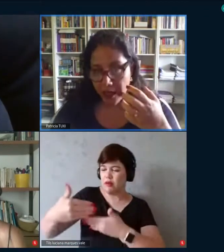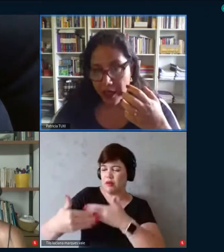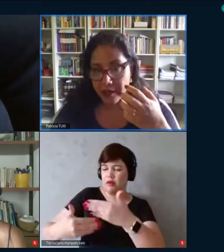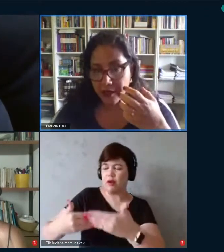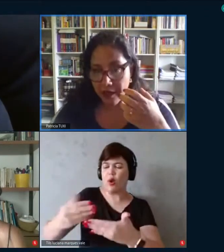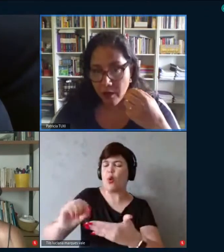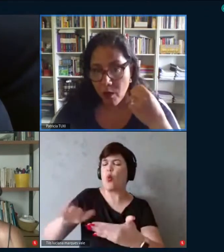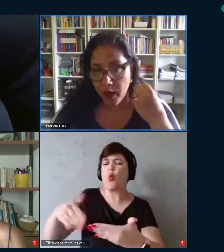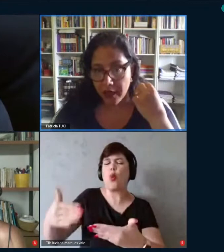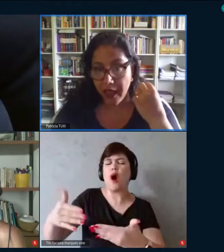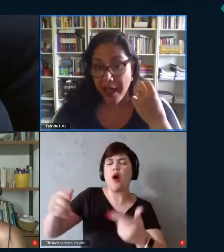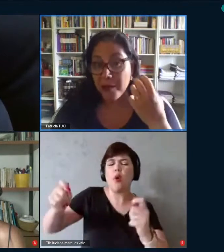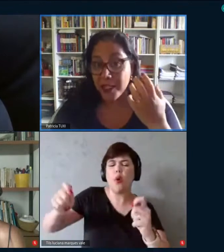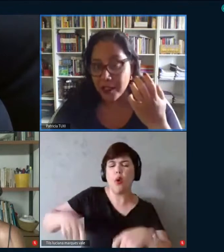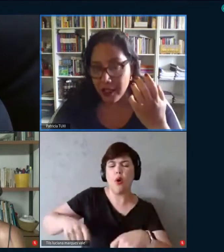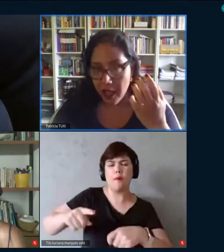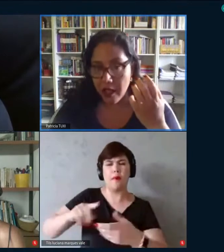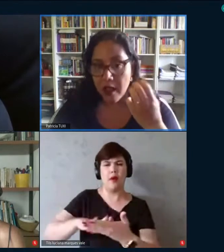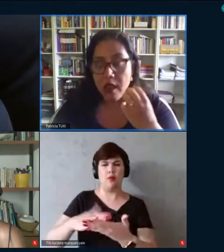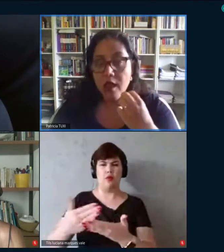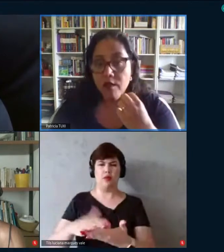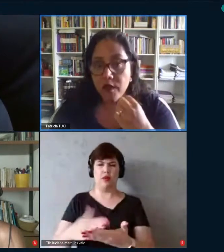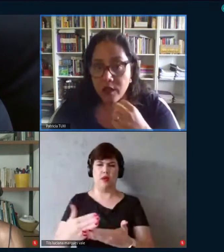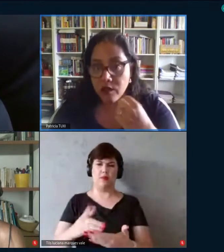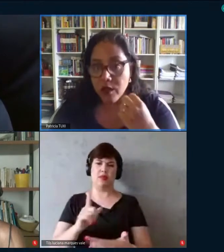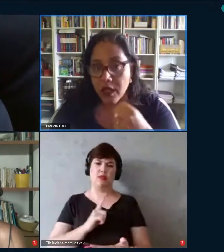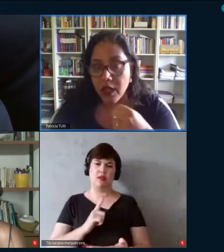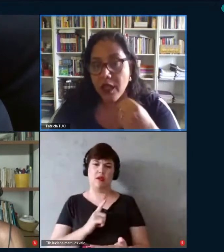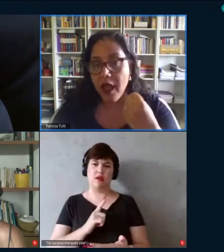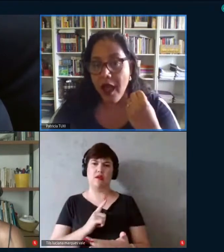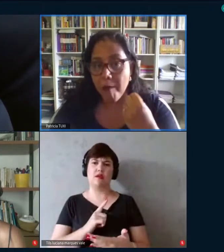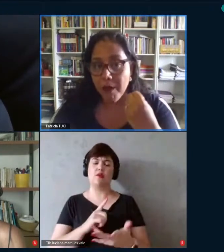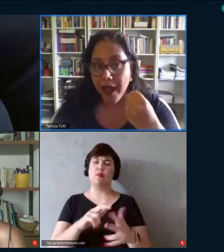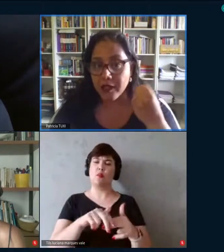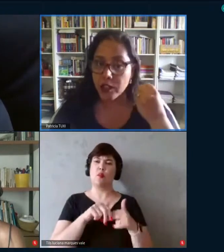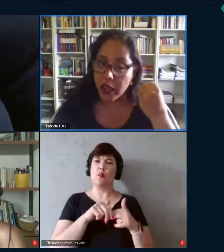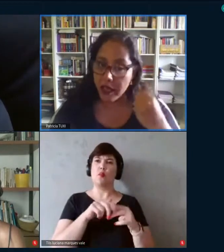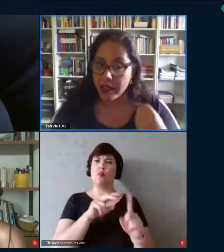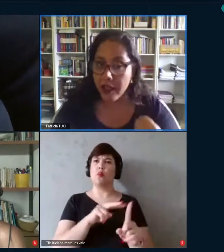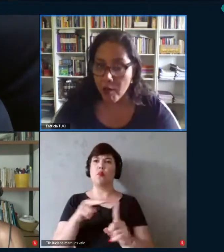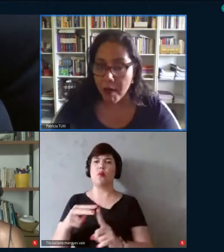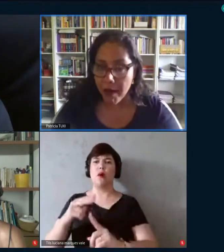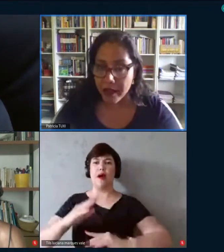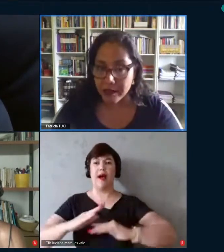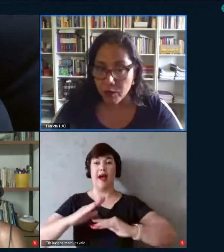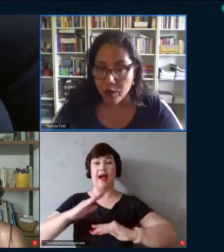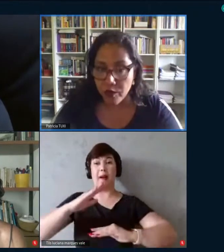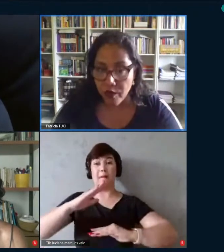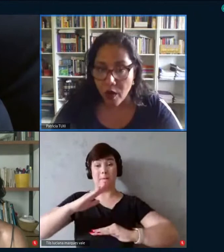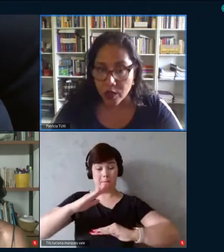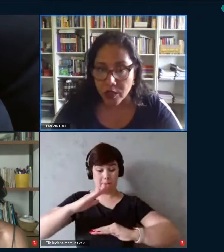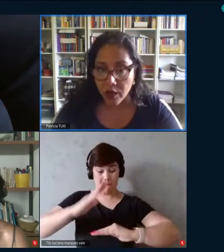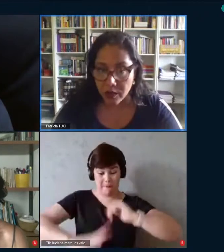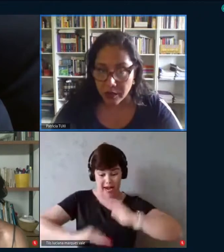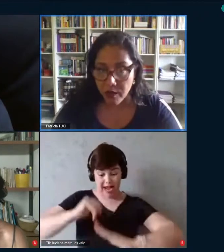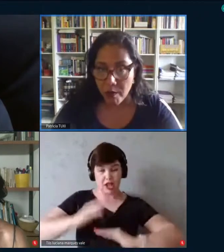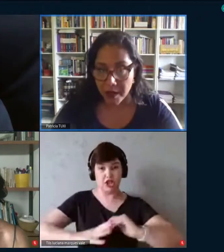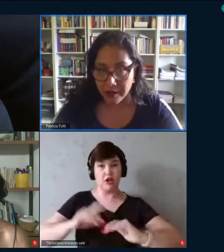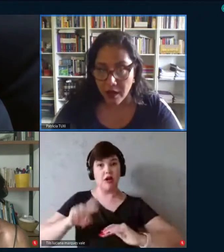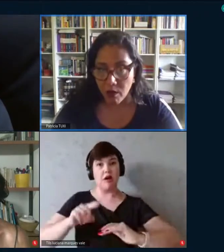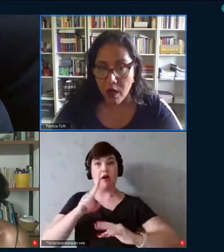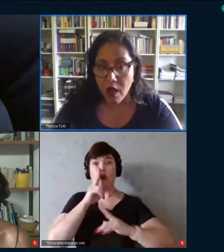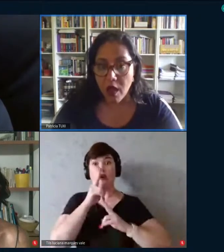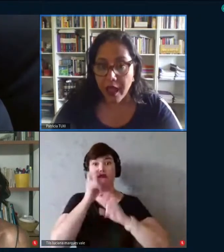de competência o intérprete tem, visto que a prática ainda é uma base muito forte na